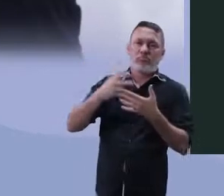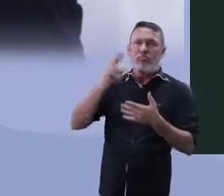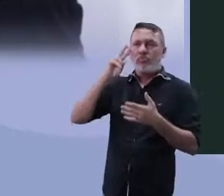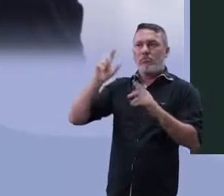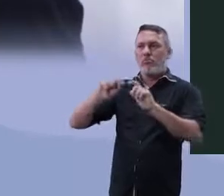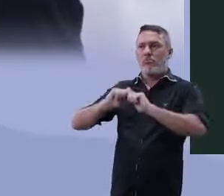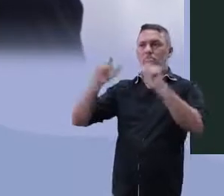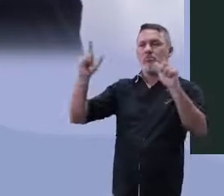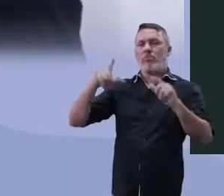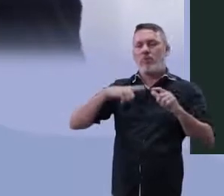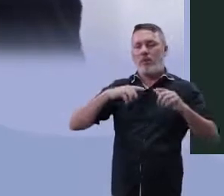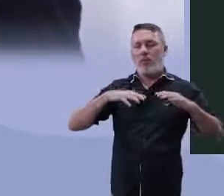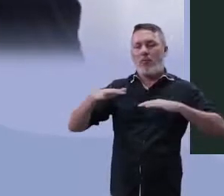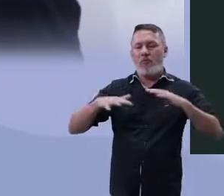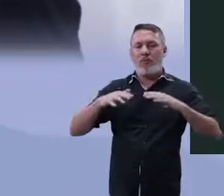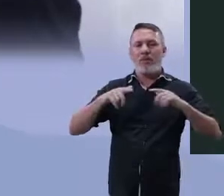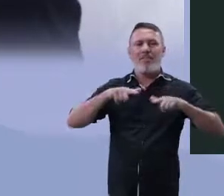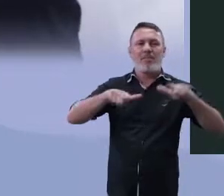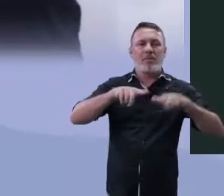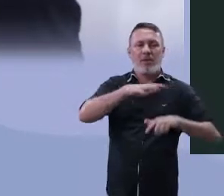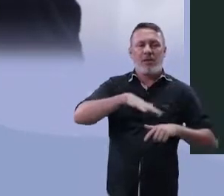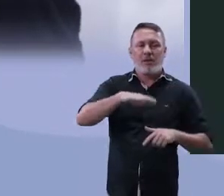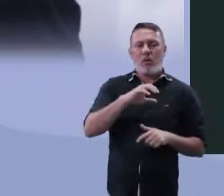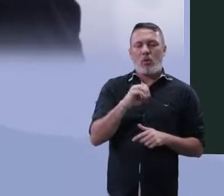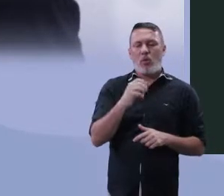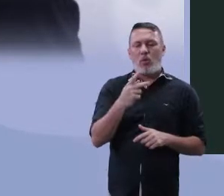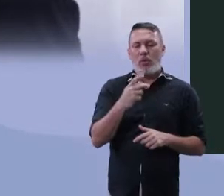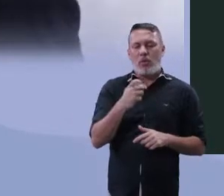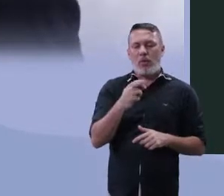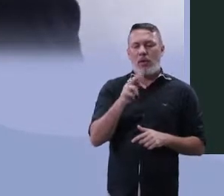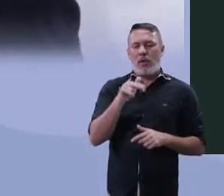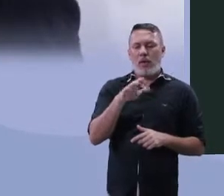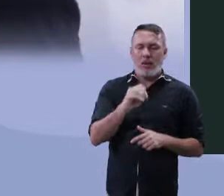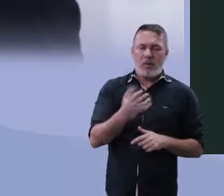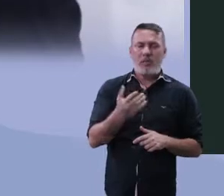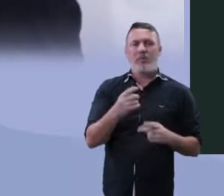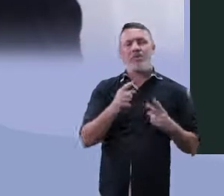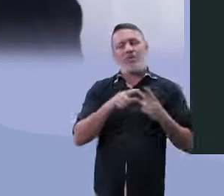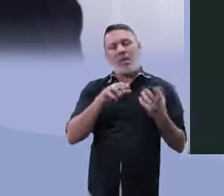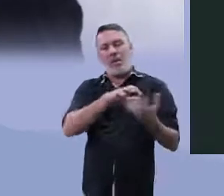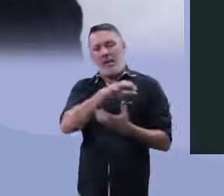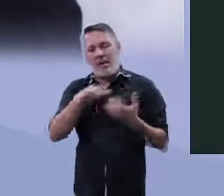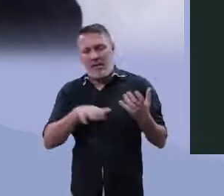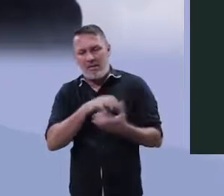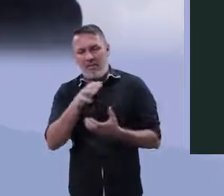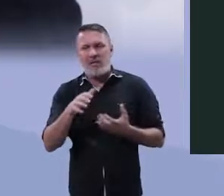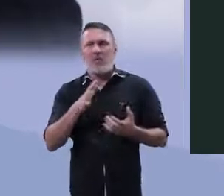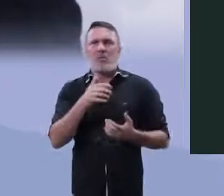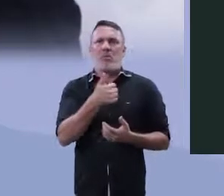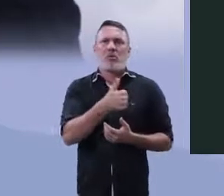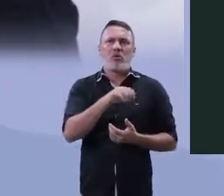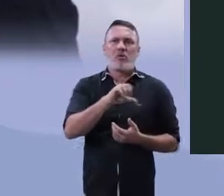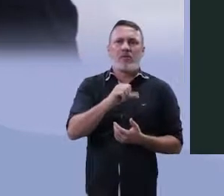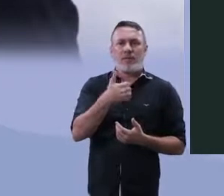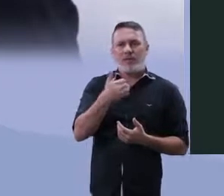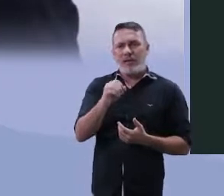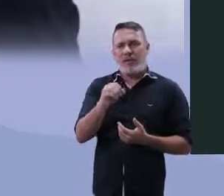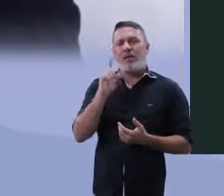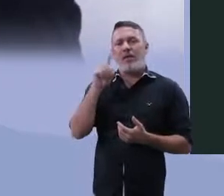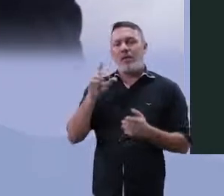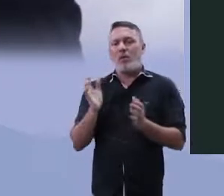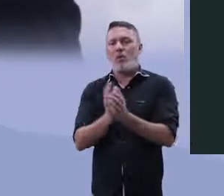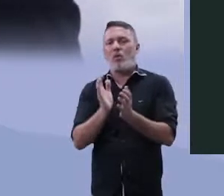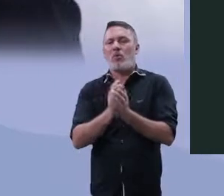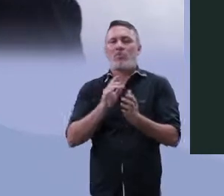por exemplo, o movimento operário, né? Então motivando greves, aí essas greves orientadas em